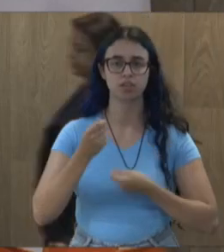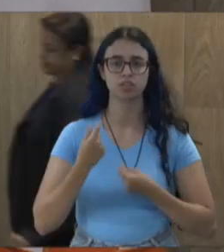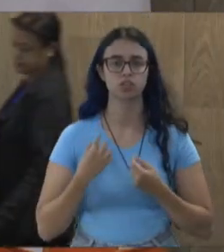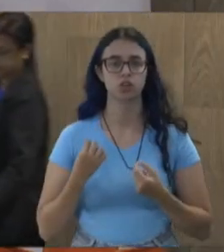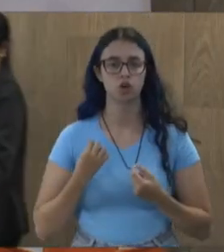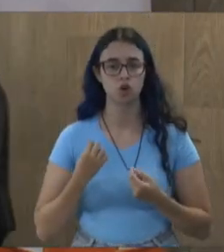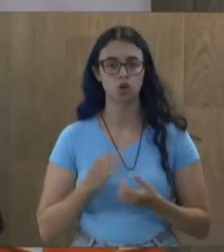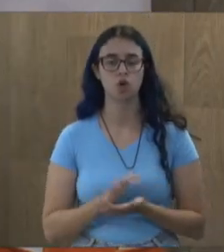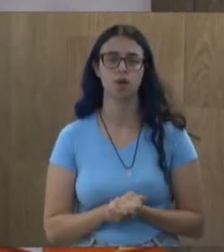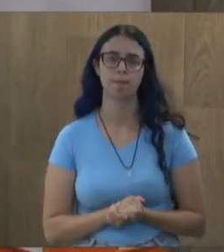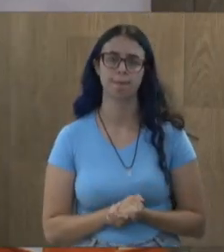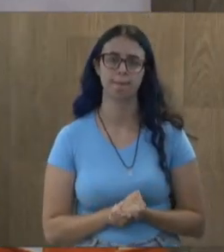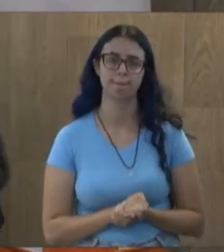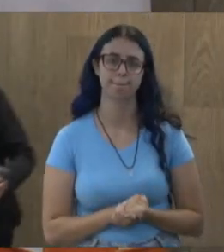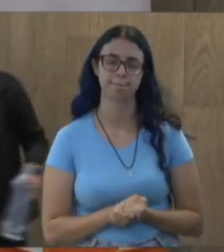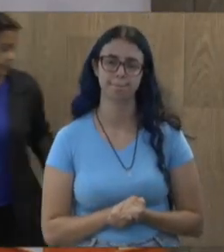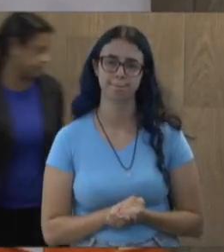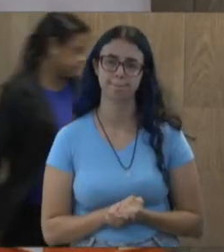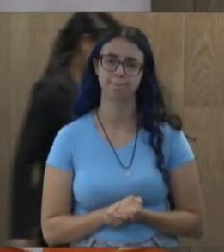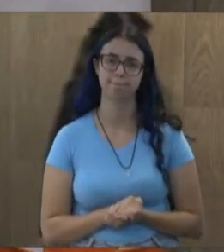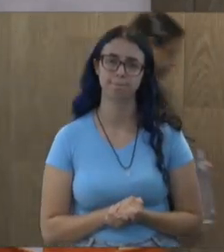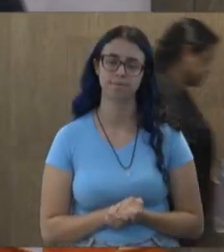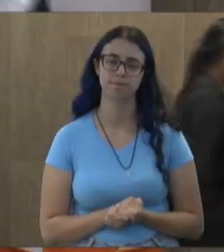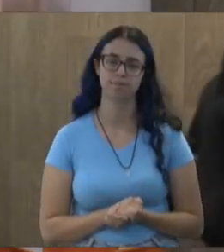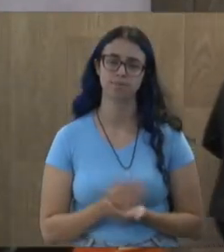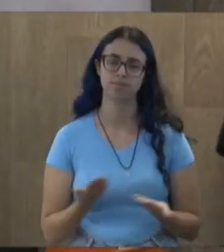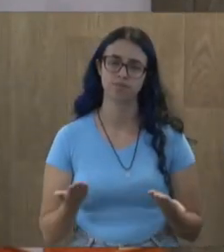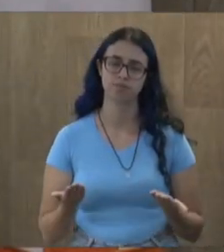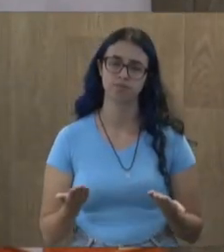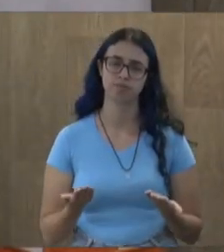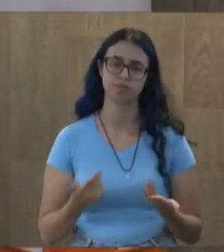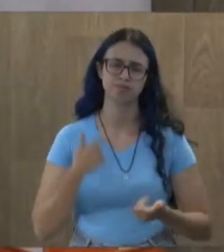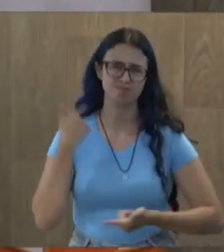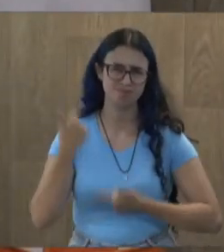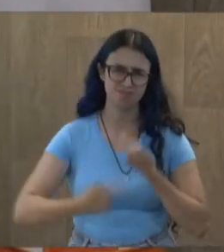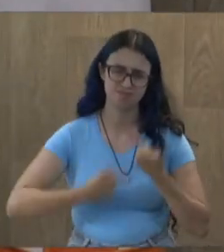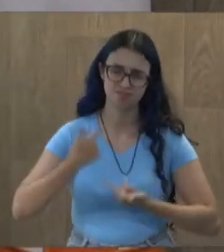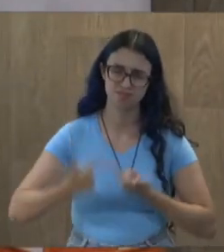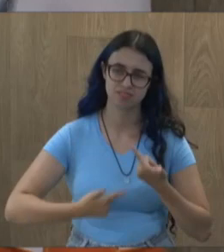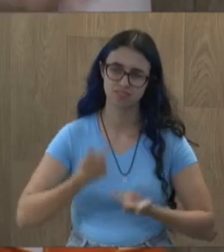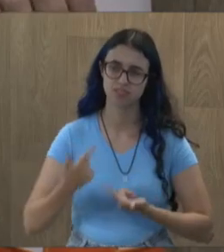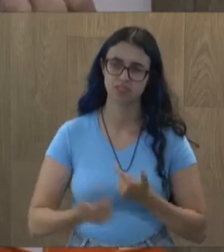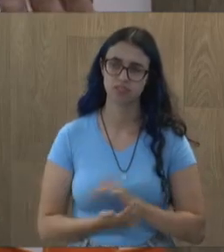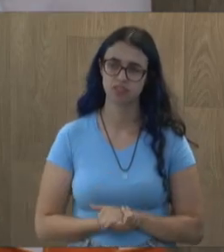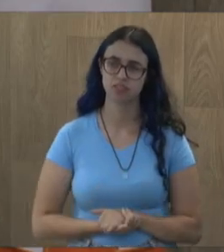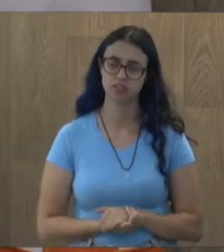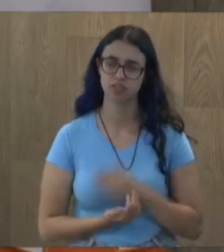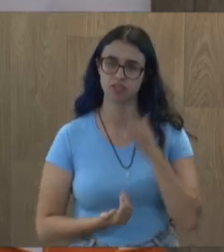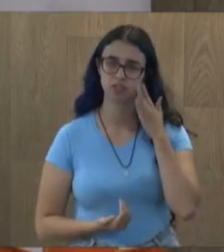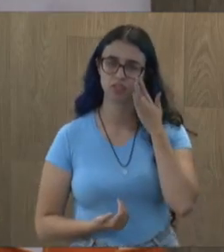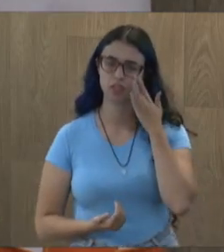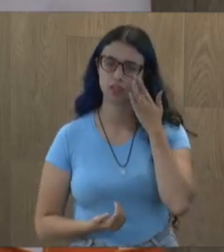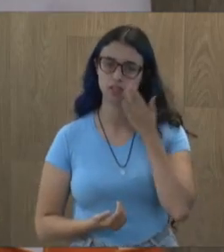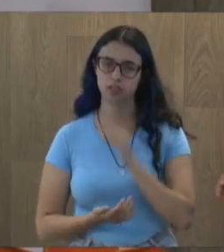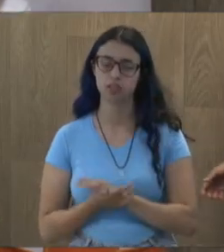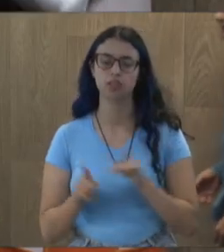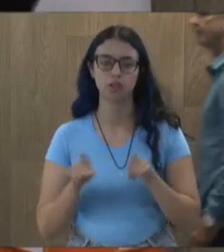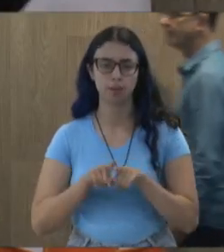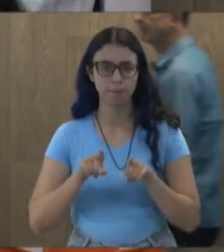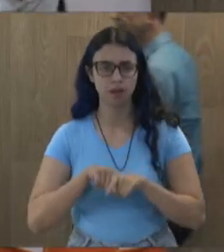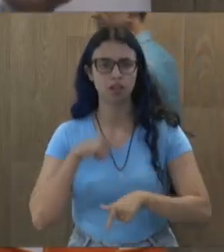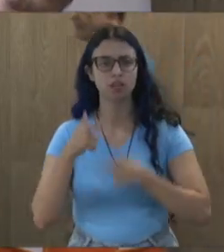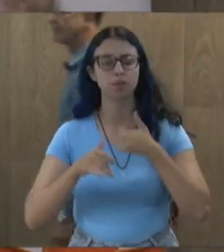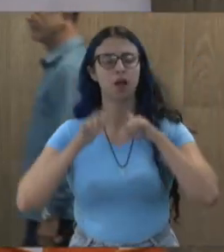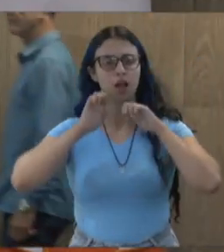até 2020, ano da eleição, ao qual todos os funcionários, devido ao trabalho que a gente tinha de evangelização nas